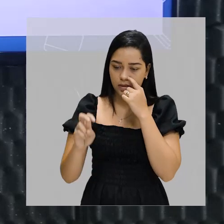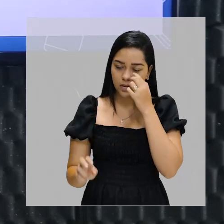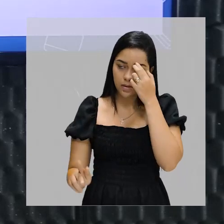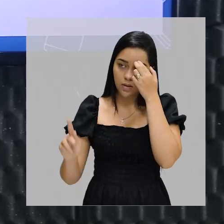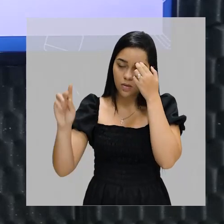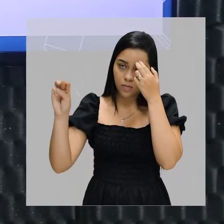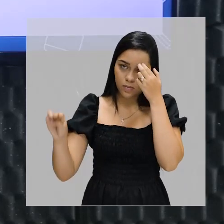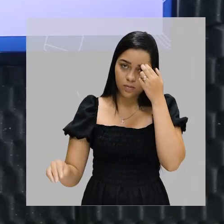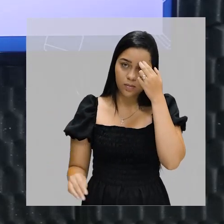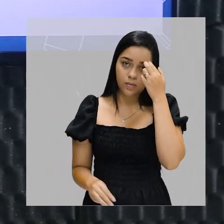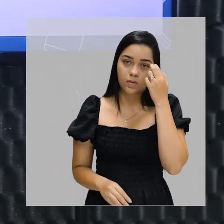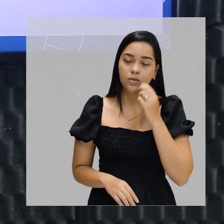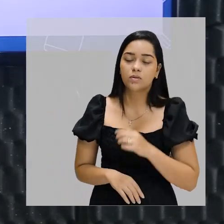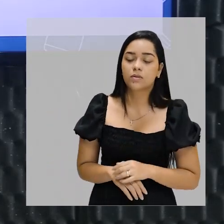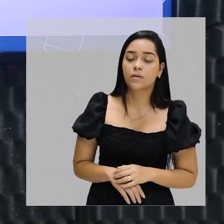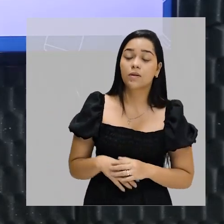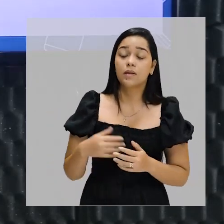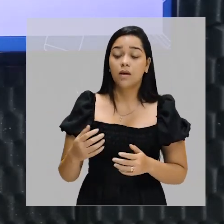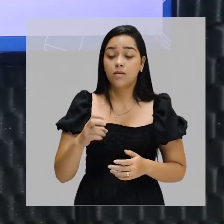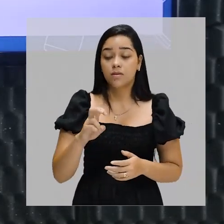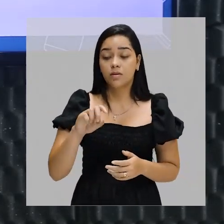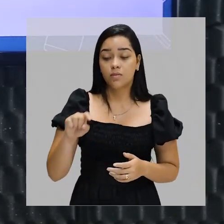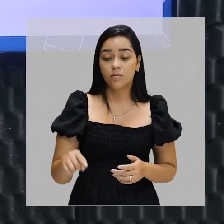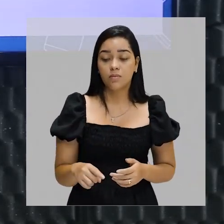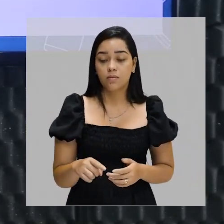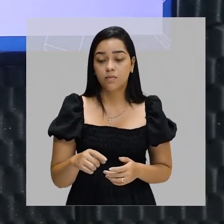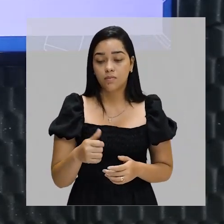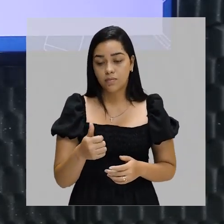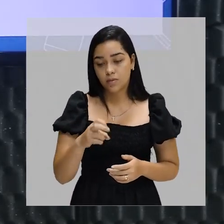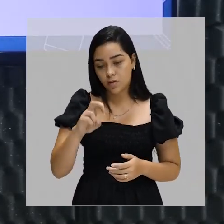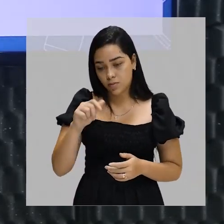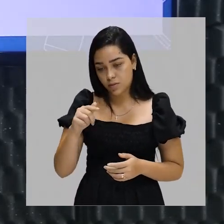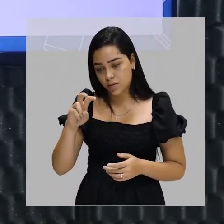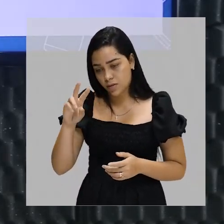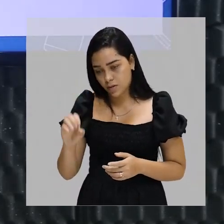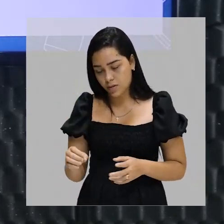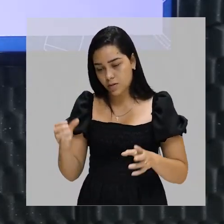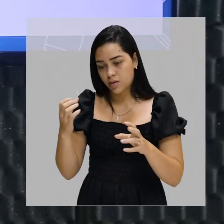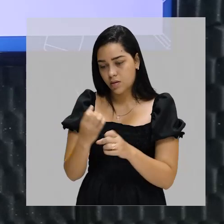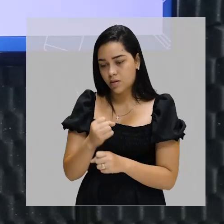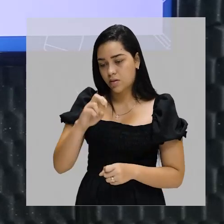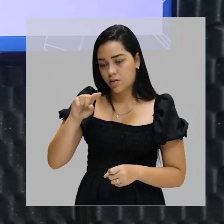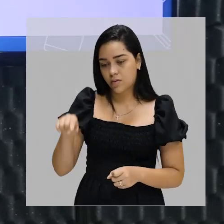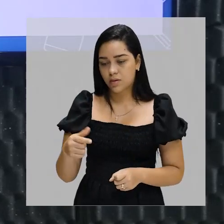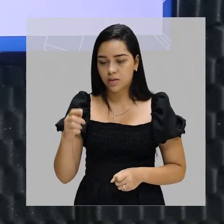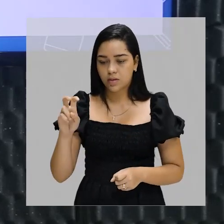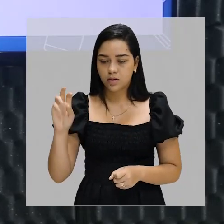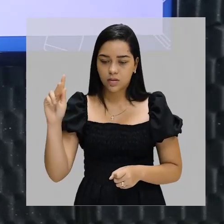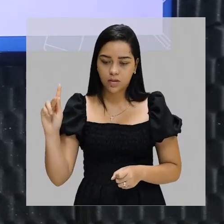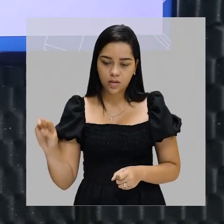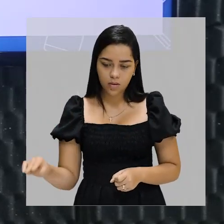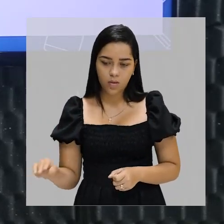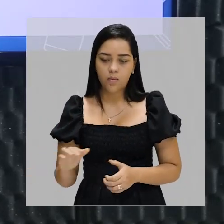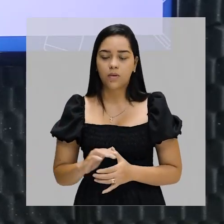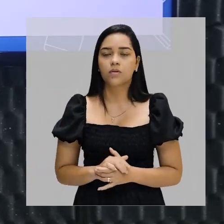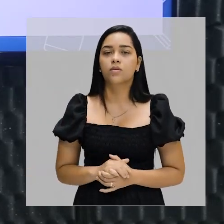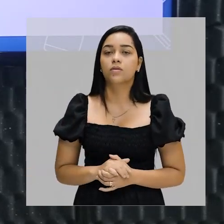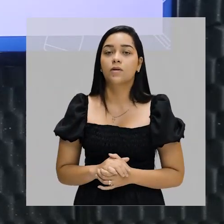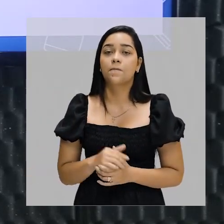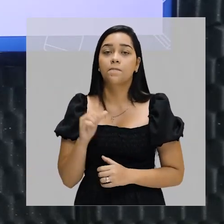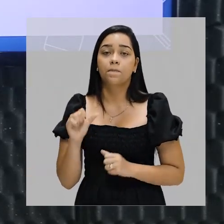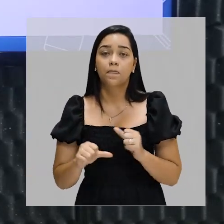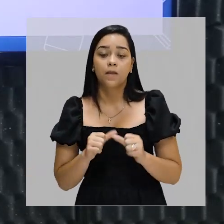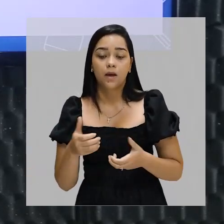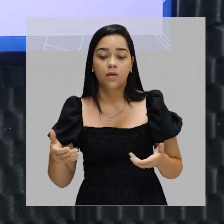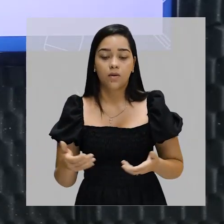5,75 quilômetros. Então, 5.750 metros, 5,75 quilômetros.